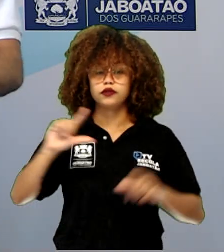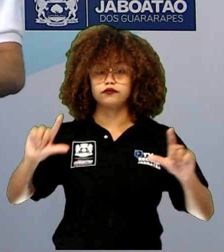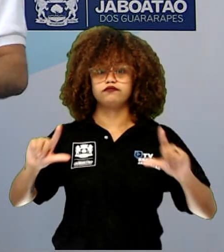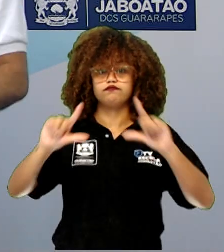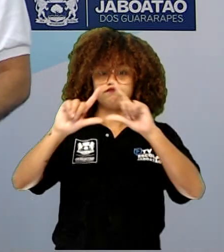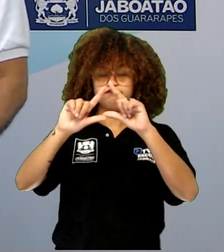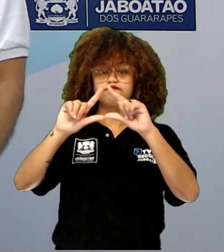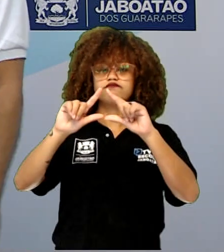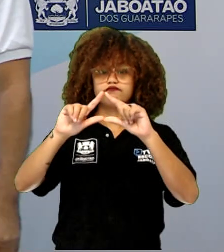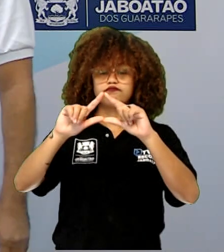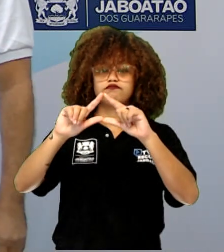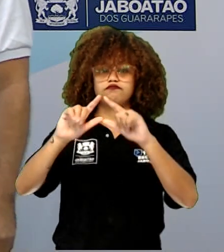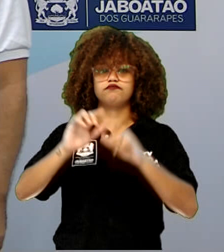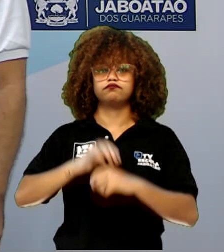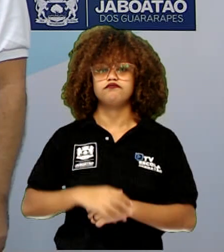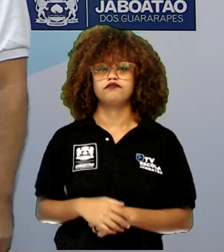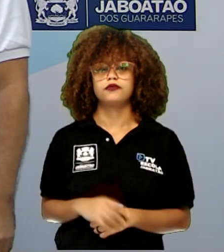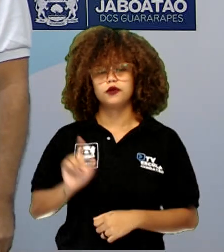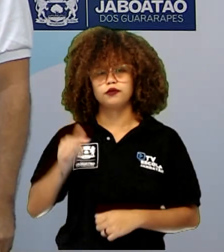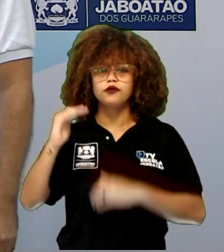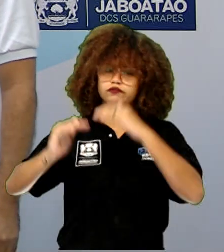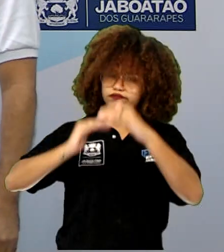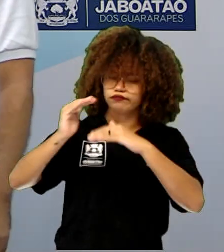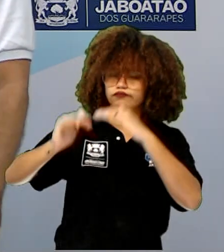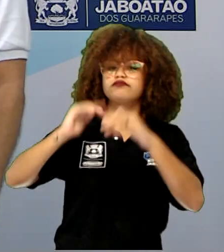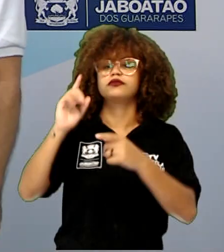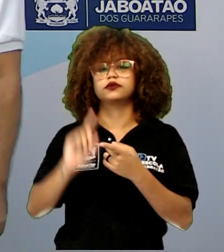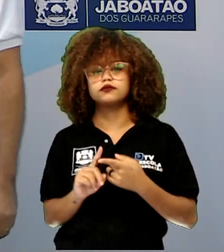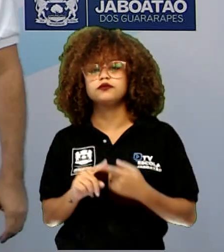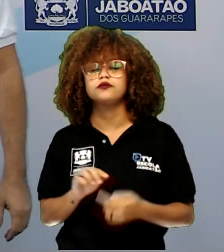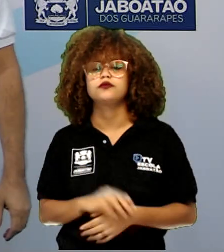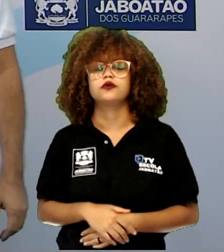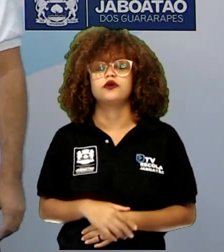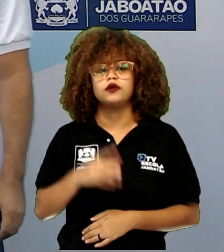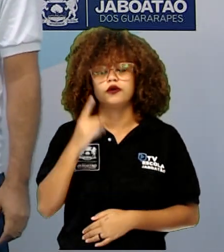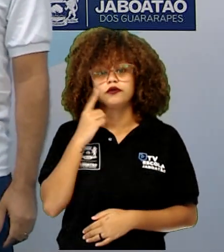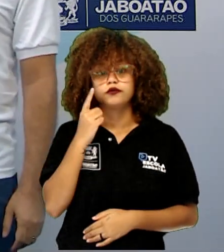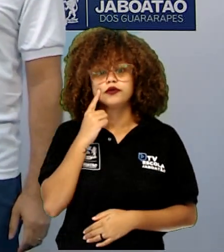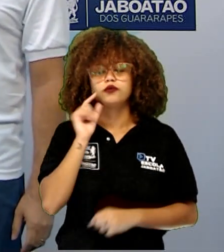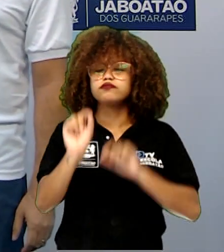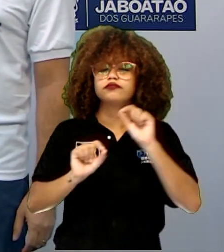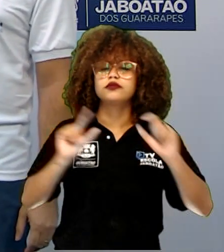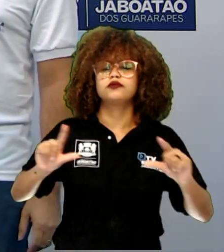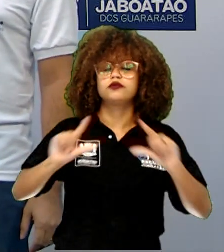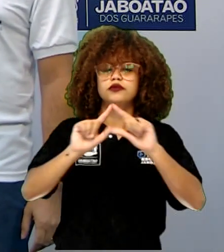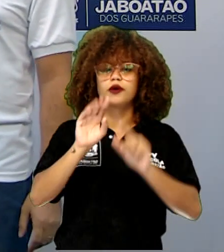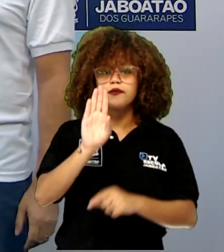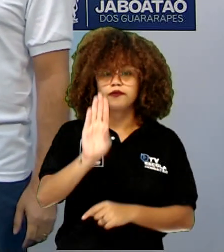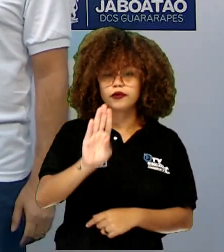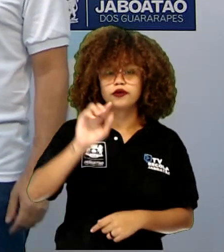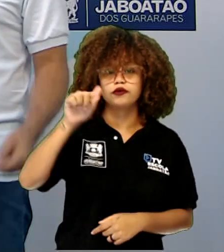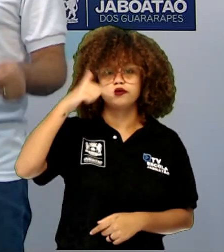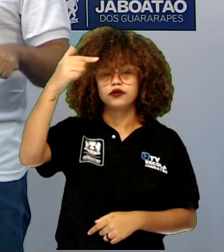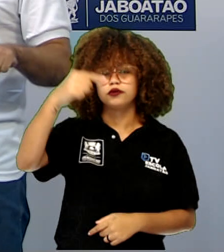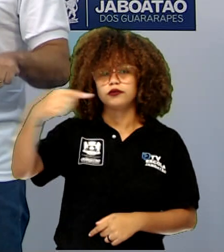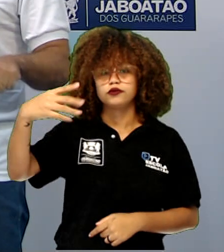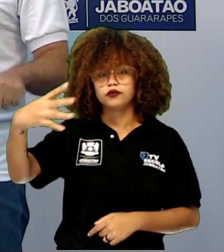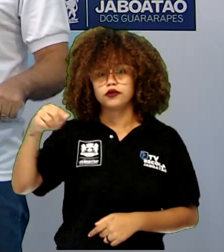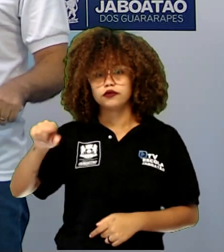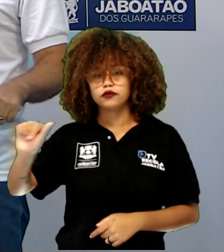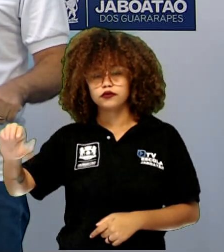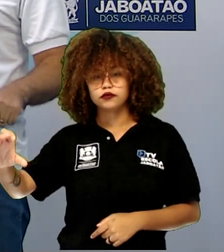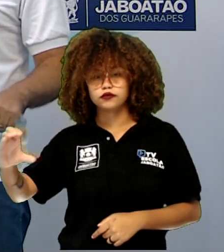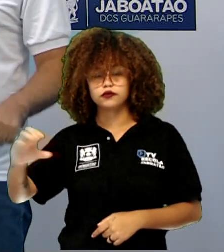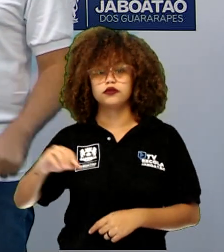belta que logo mais a gente também vai estar desenvolvendo ele olha aqui o delta O que é B ao quadrado menos 4 a c da